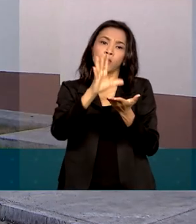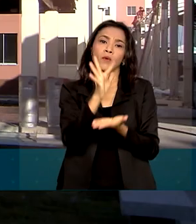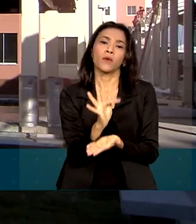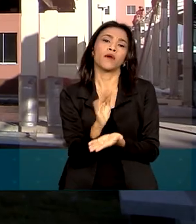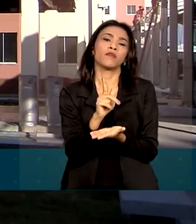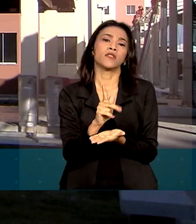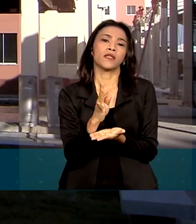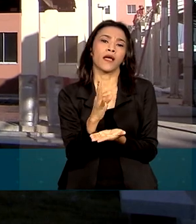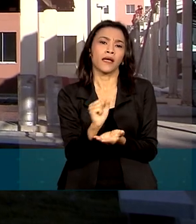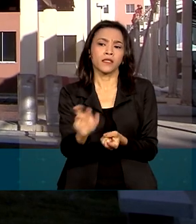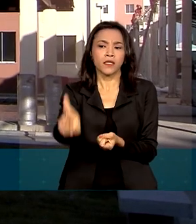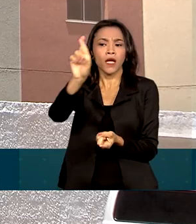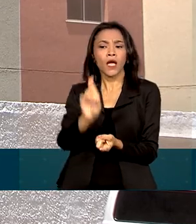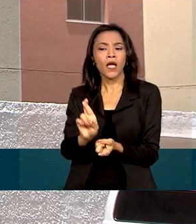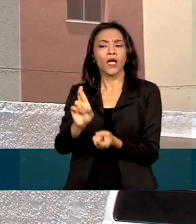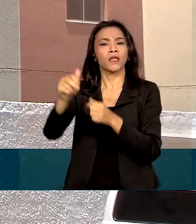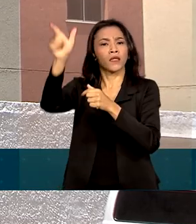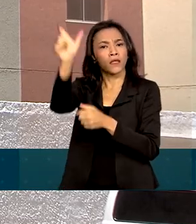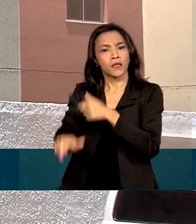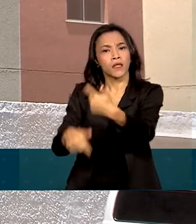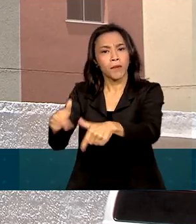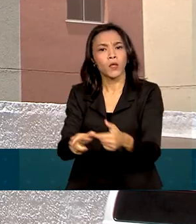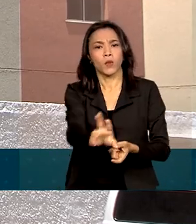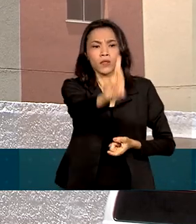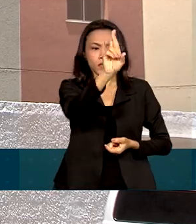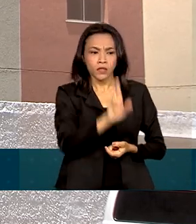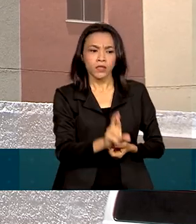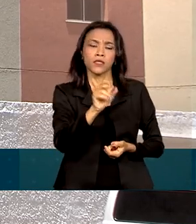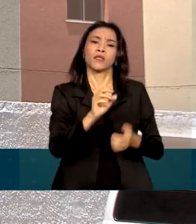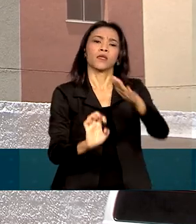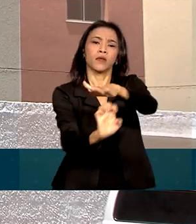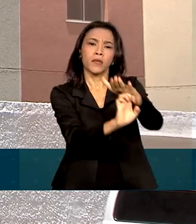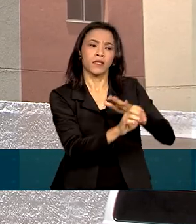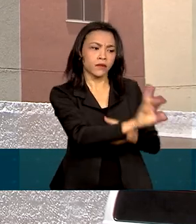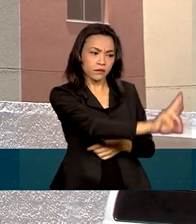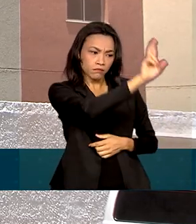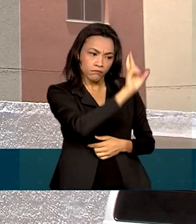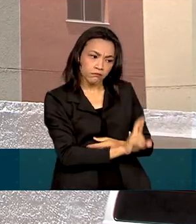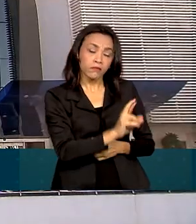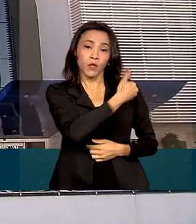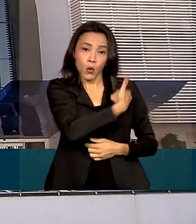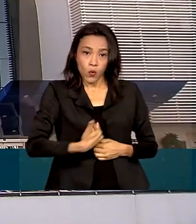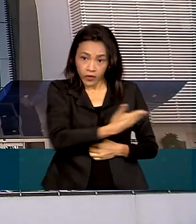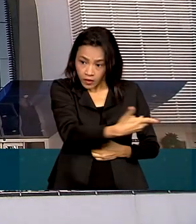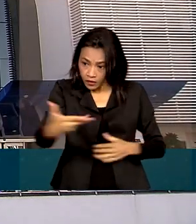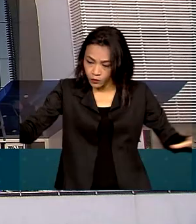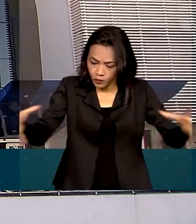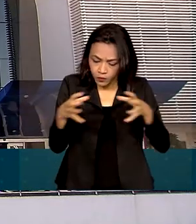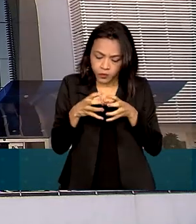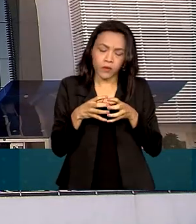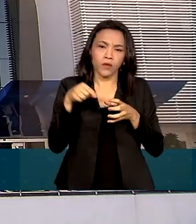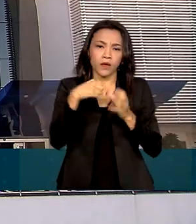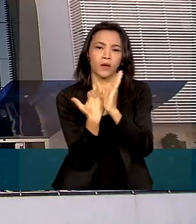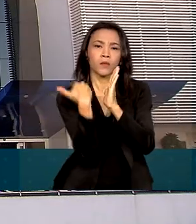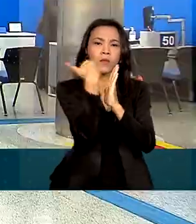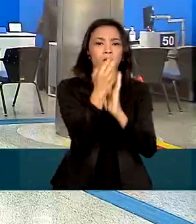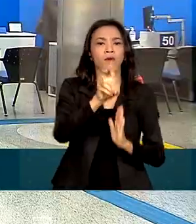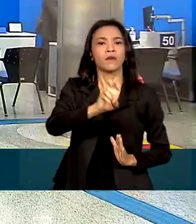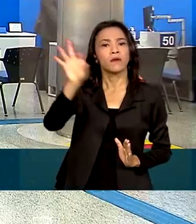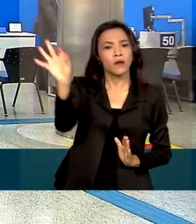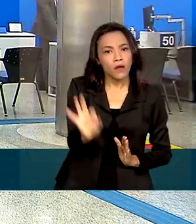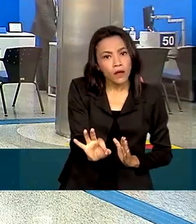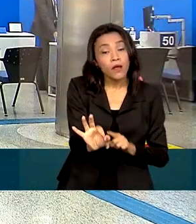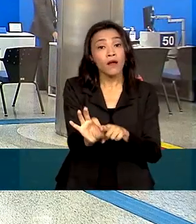representativas dos trabalhadores, empregadores e do governo, também ampliou em 5% os valores para